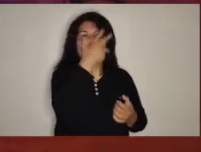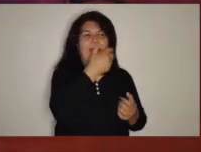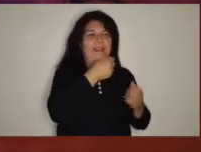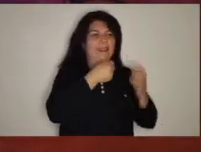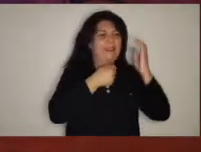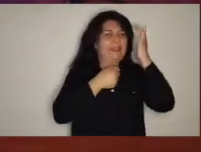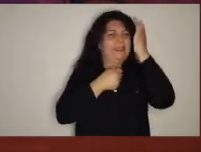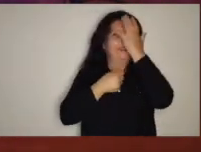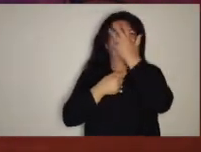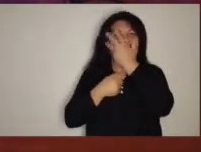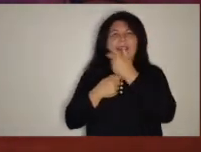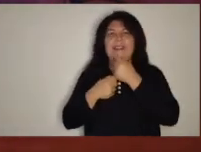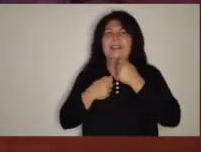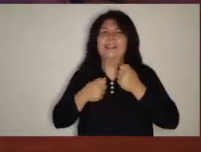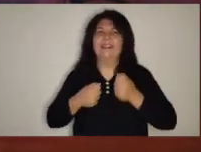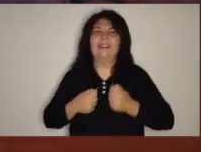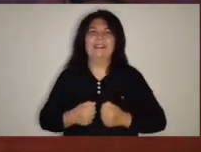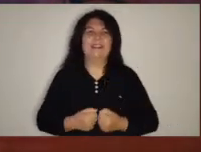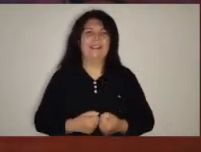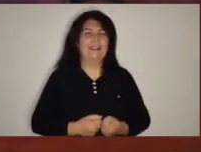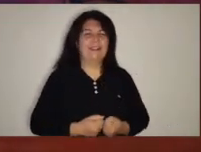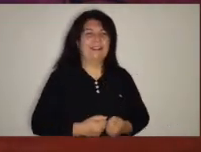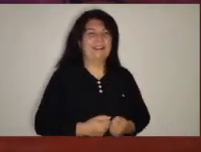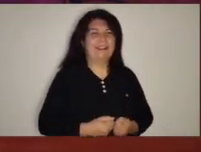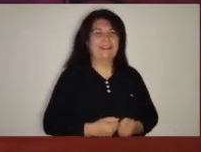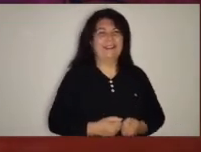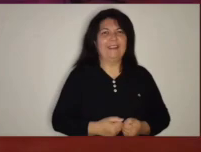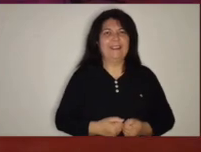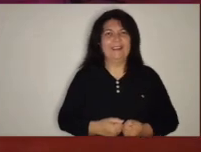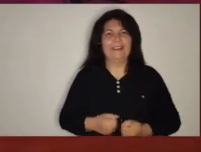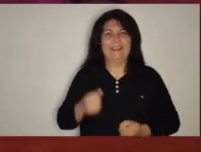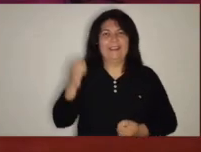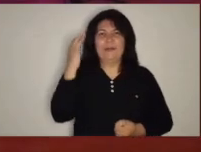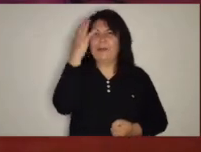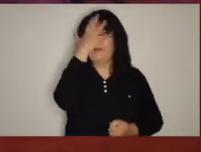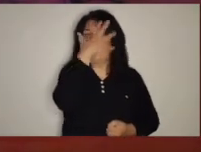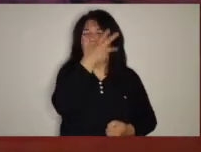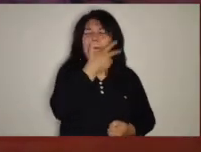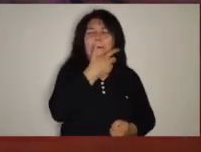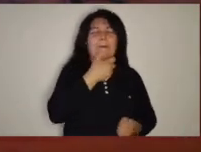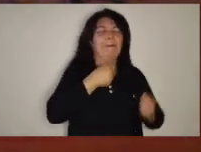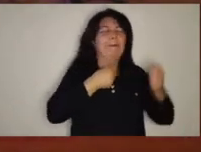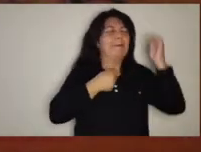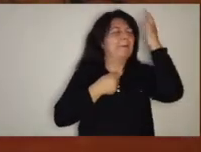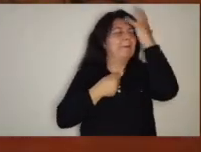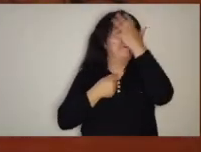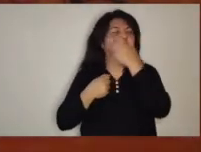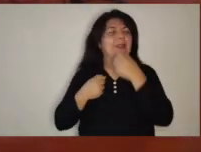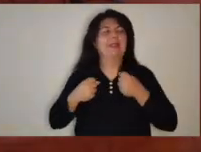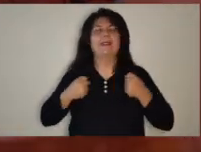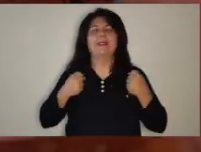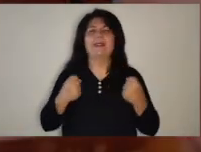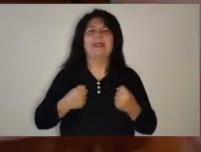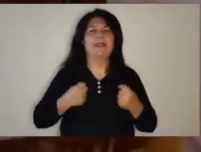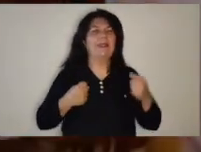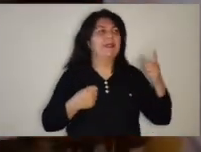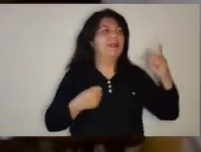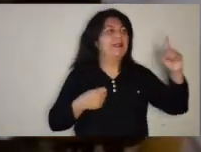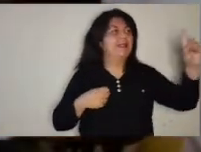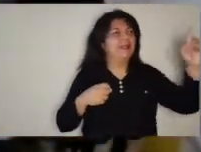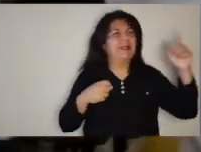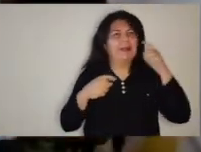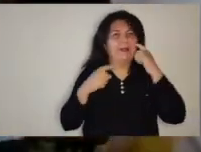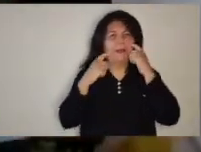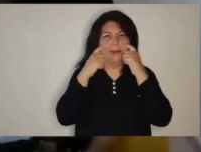imaginava que era lindo assim, que era